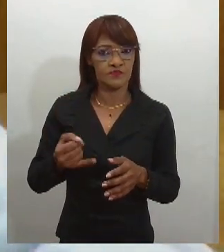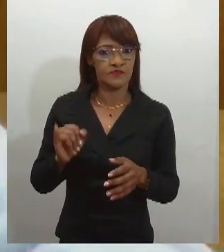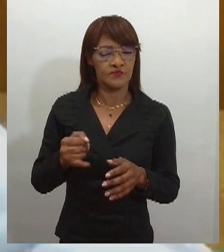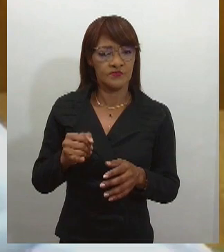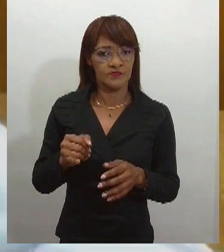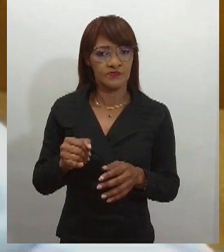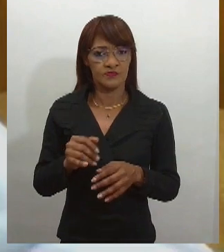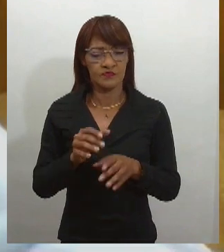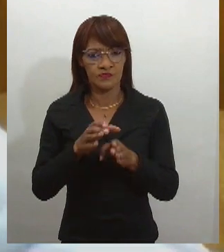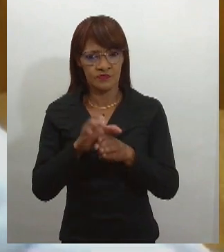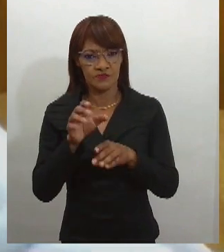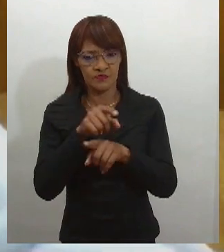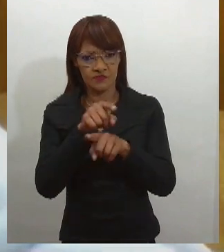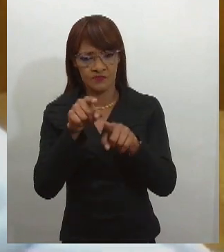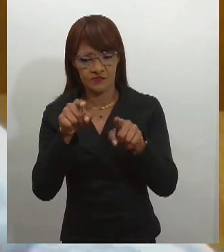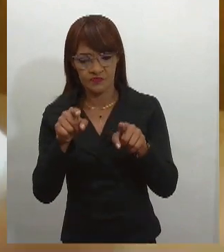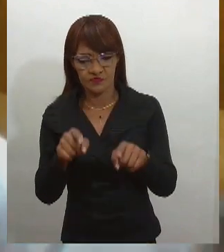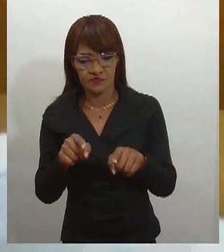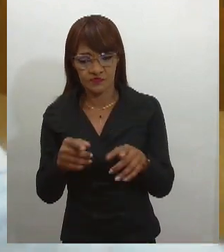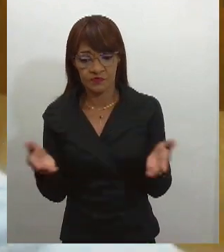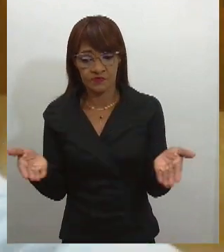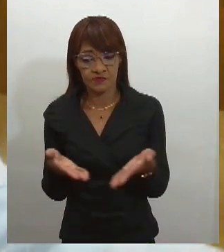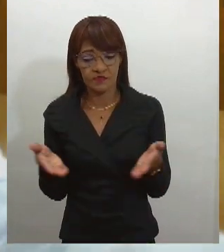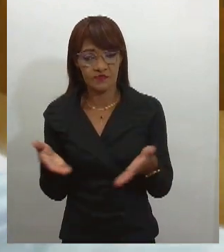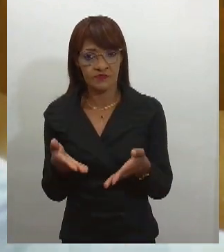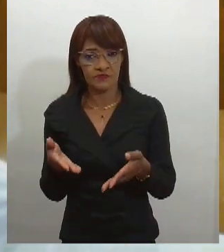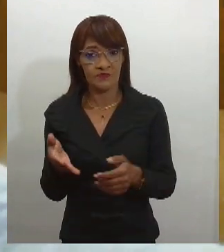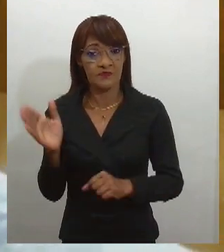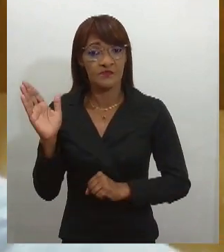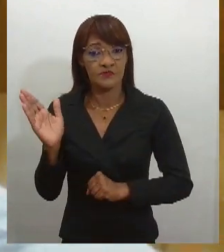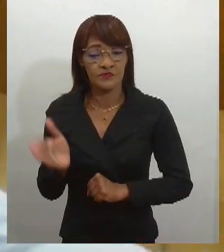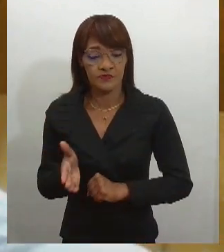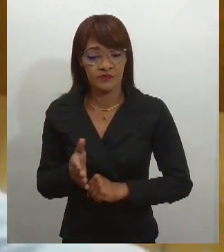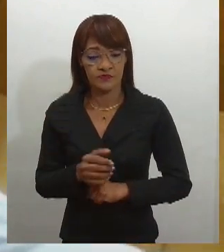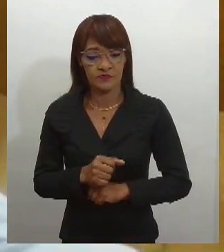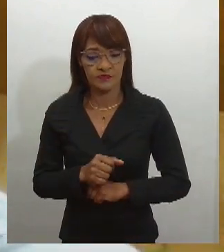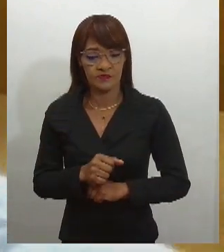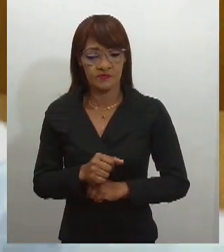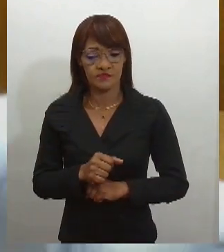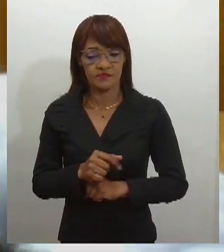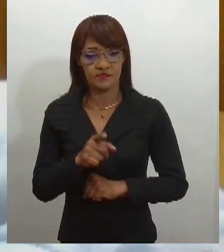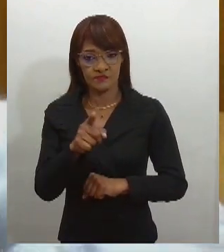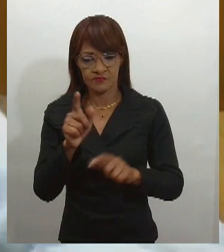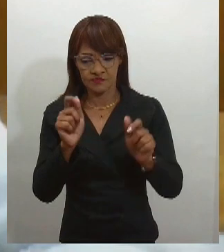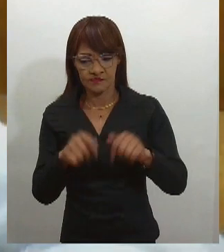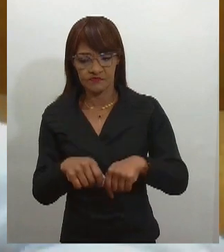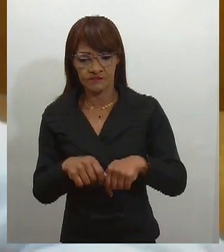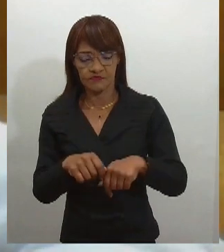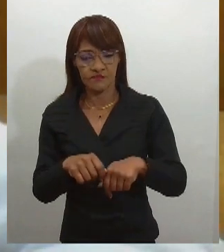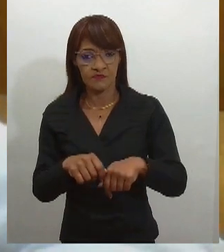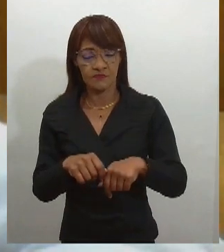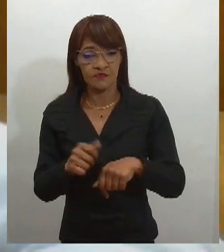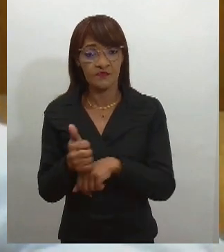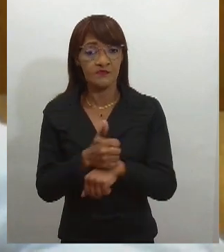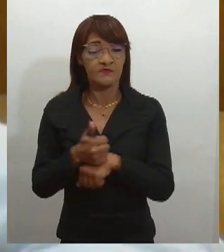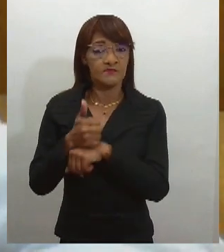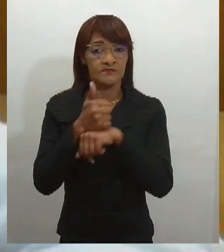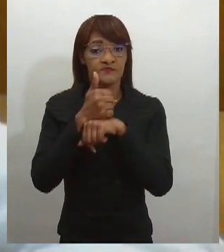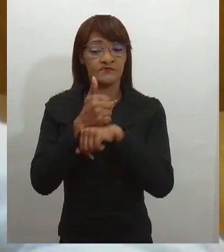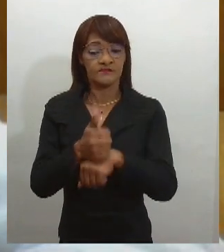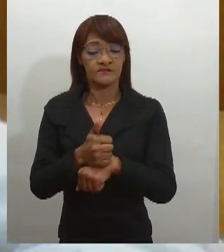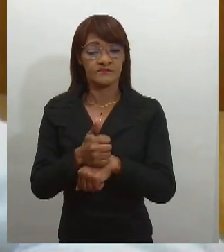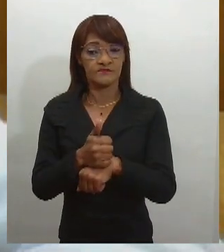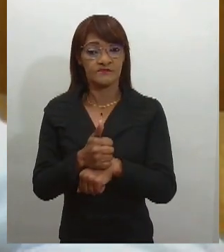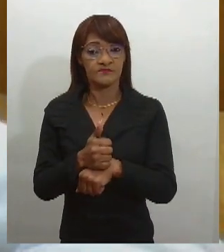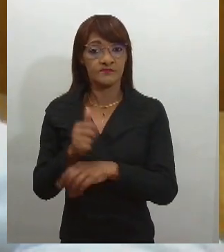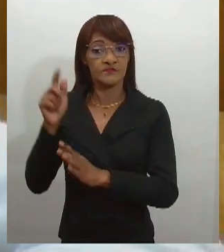agora, procure agora, ou no momento que você puder, um especialista na área de direito bancário. Ele